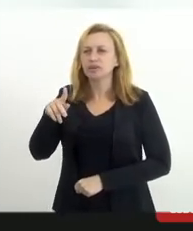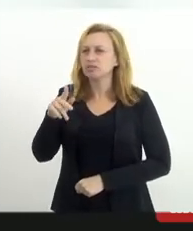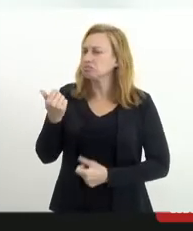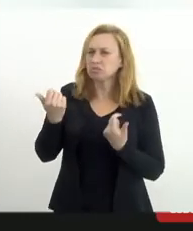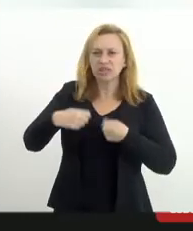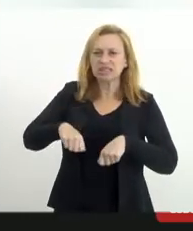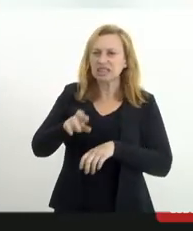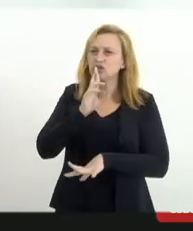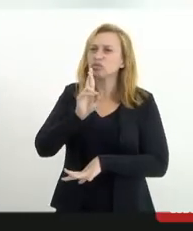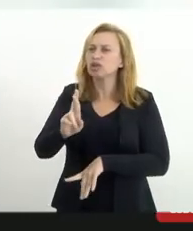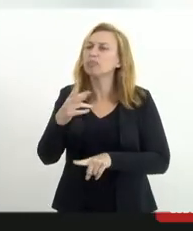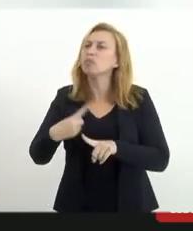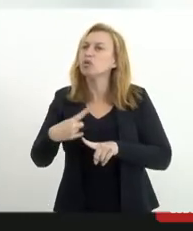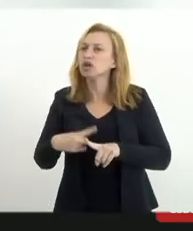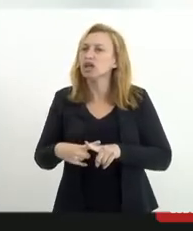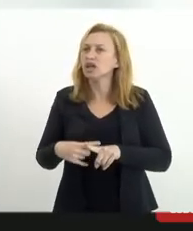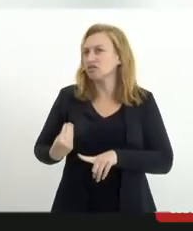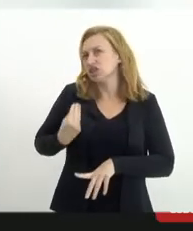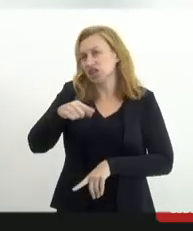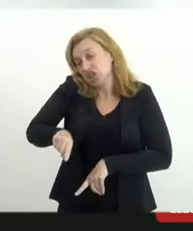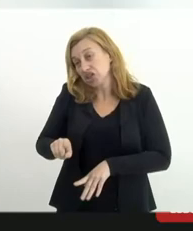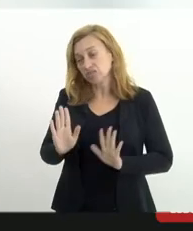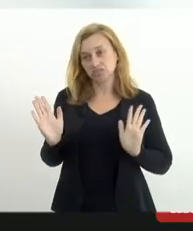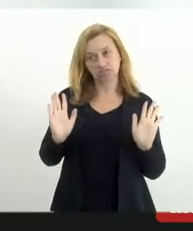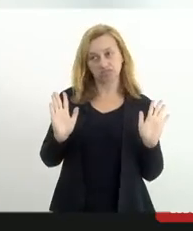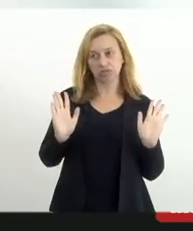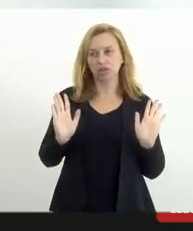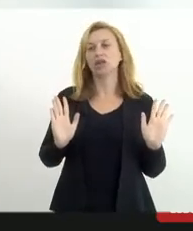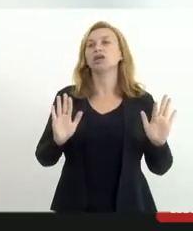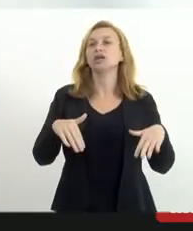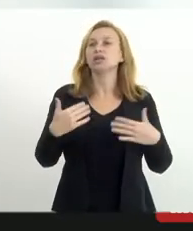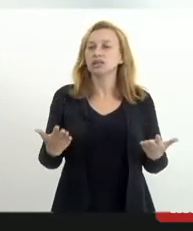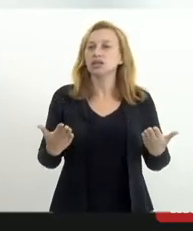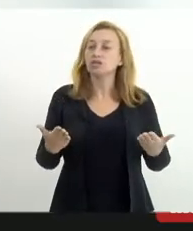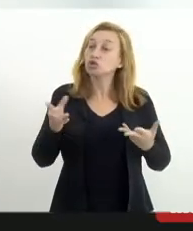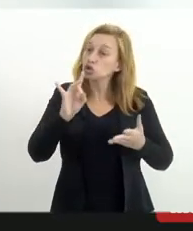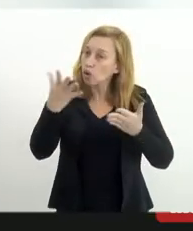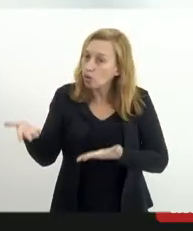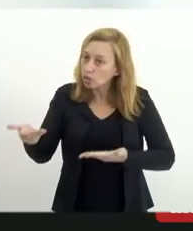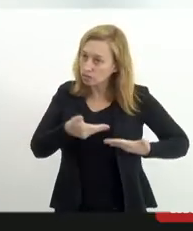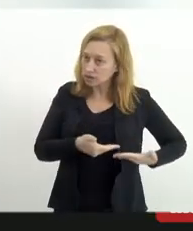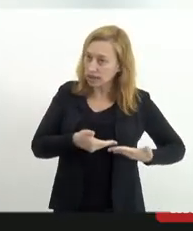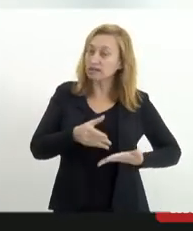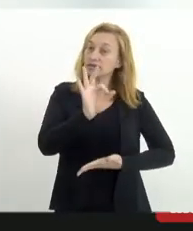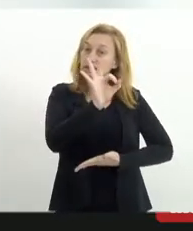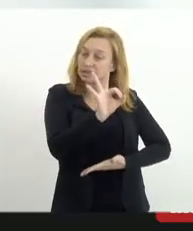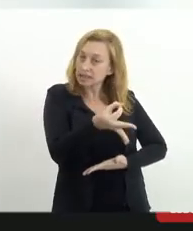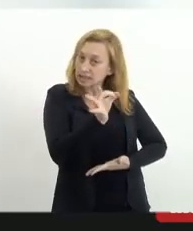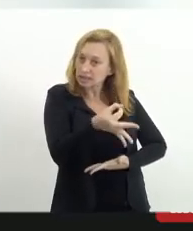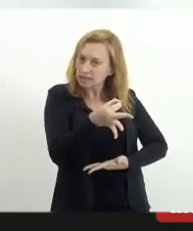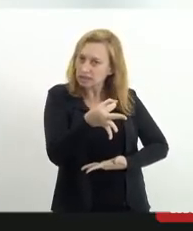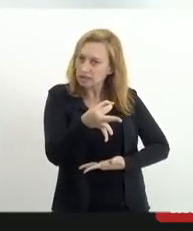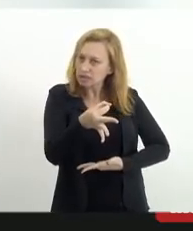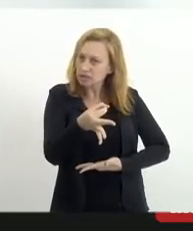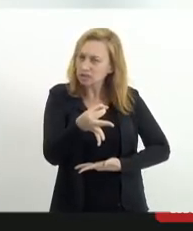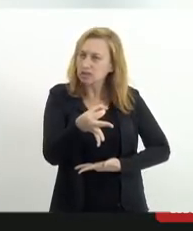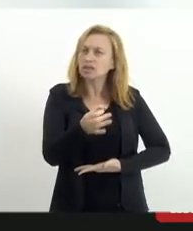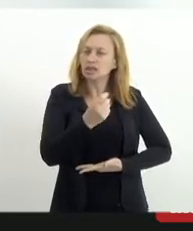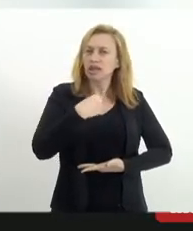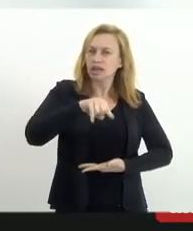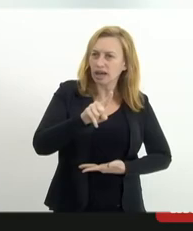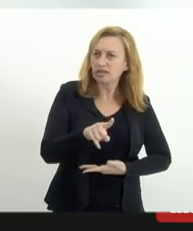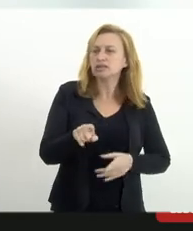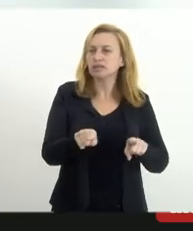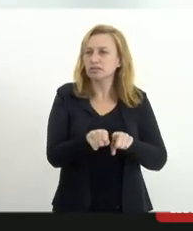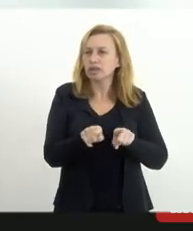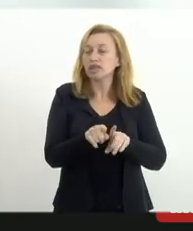porque ele não está aqui, não estava convocado, ele vai ser convidado. E tenho certeza que irá.